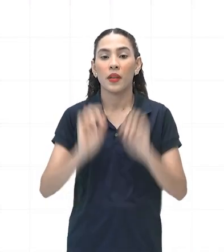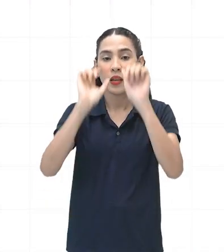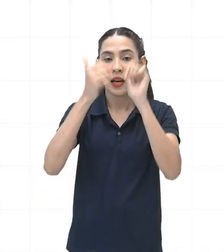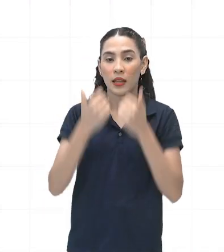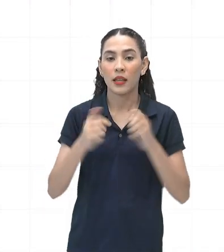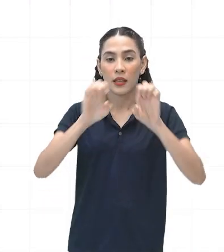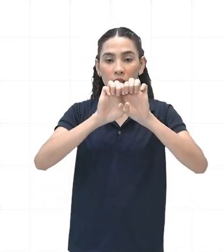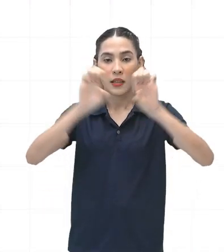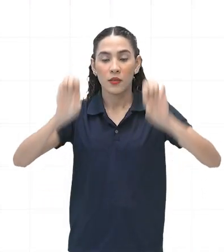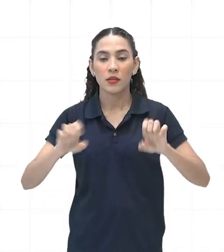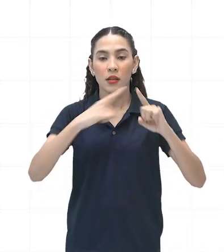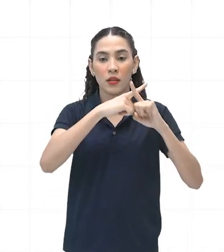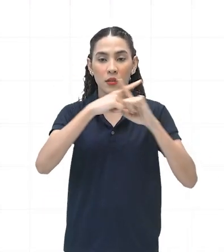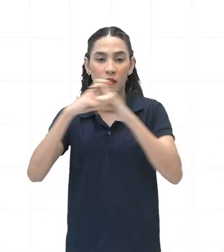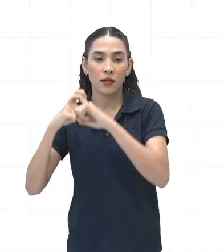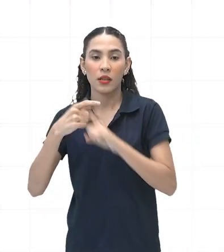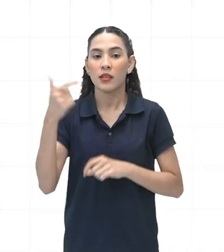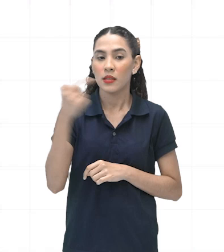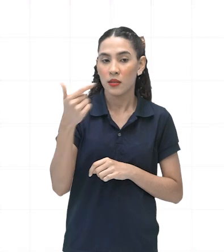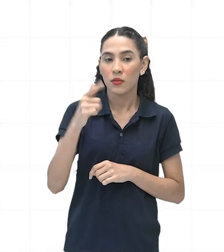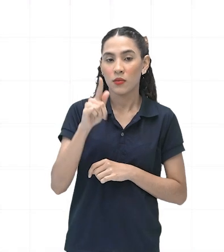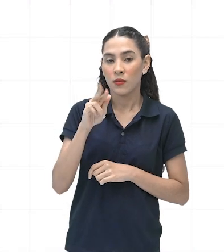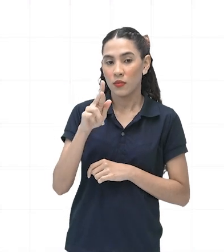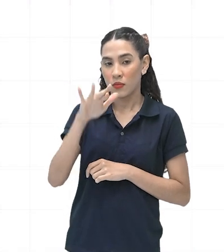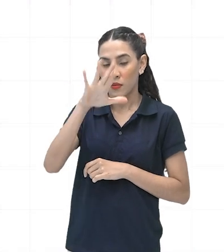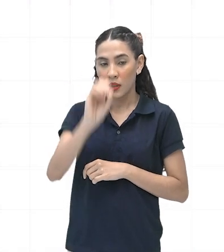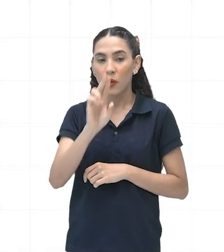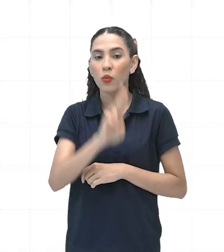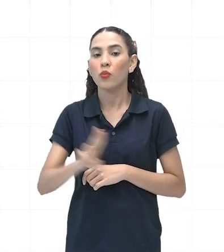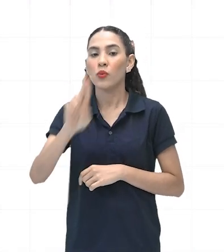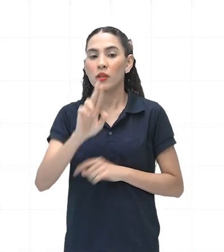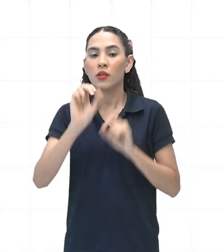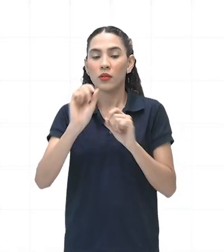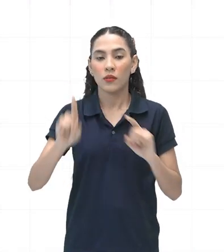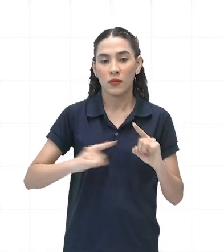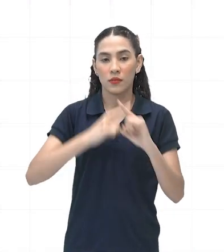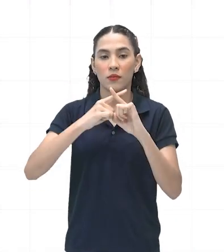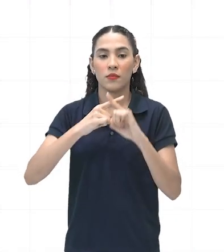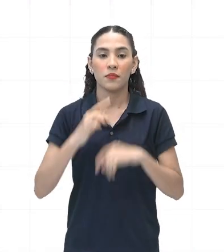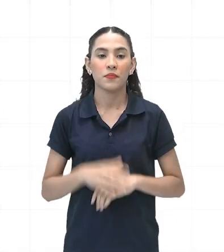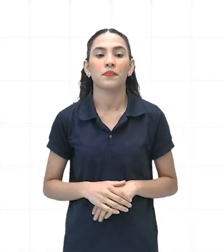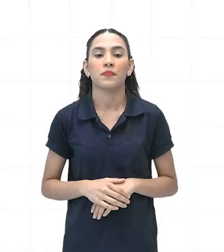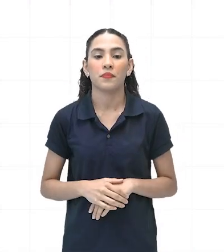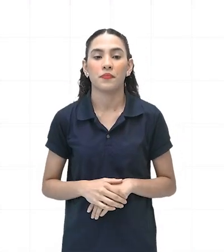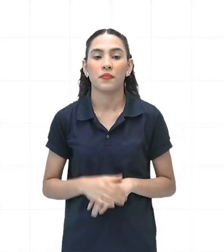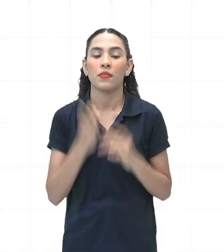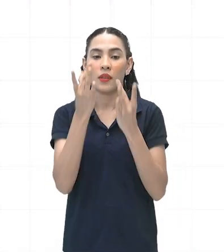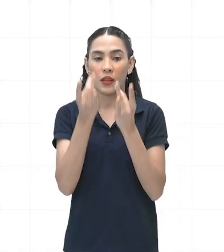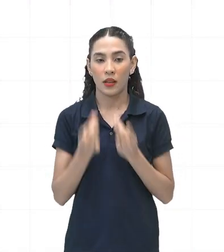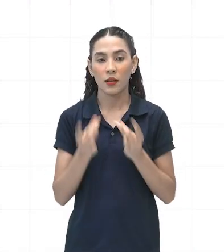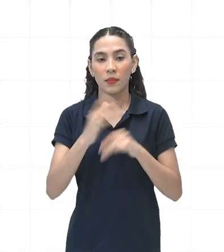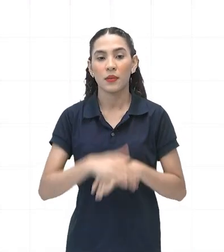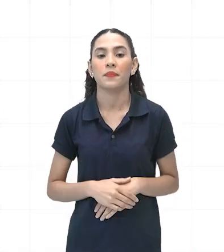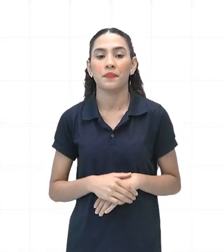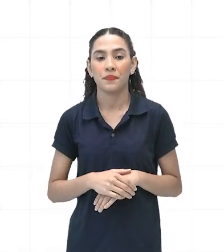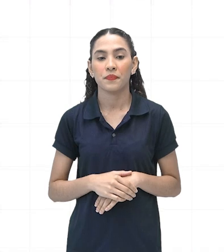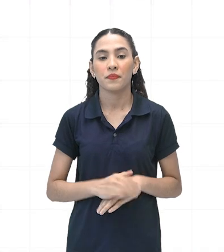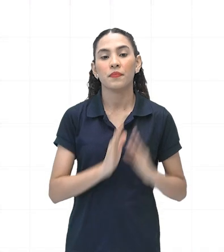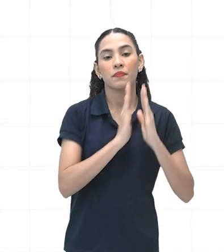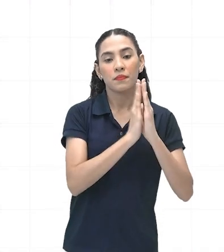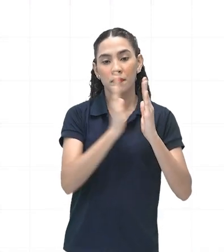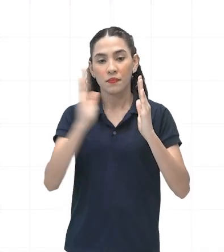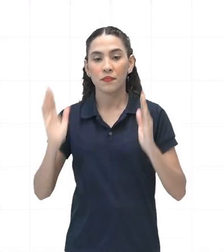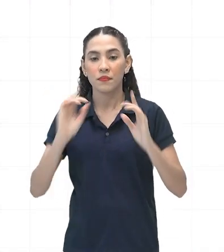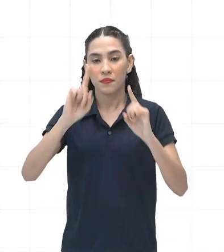resolução de equações polinomiais do segundo grau por meio de fatoração. E o detalhamento, processo